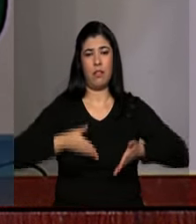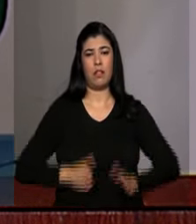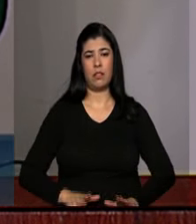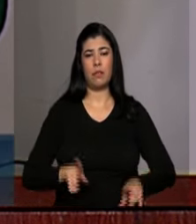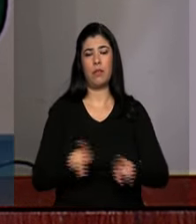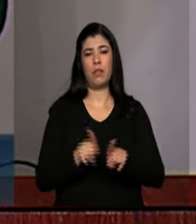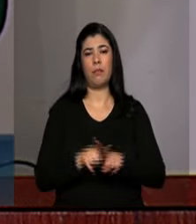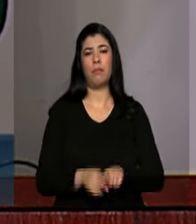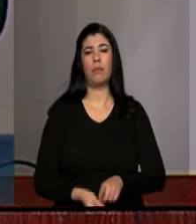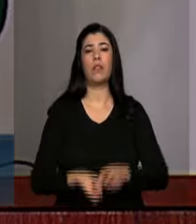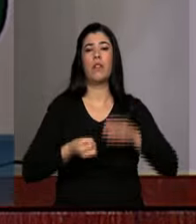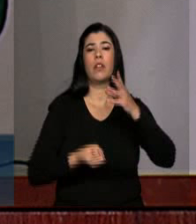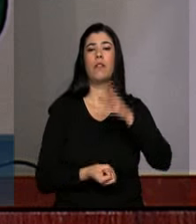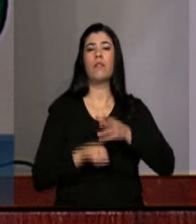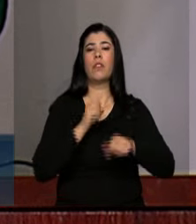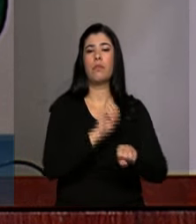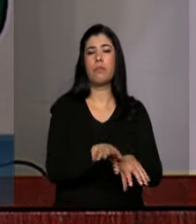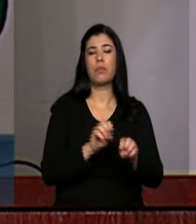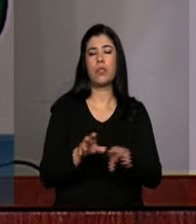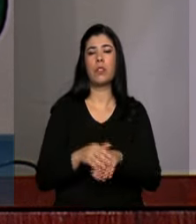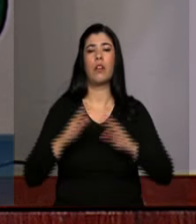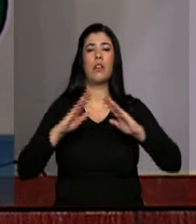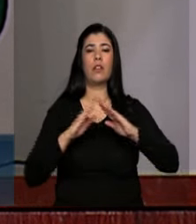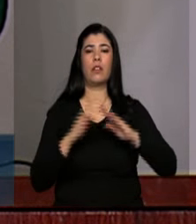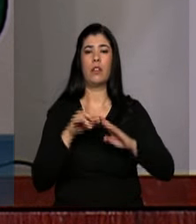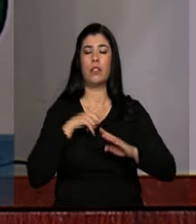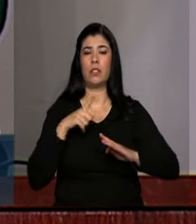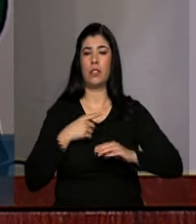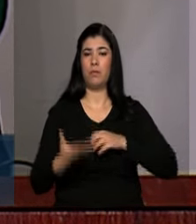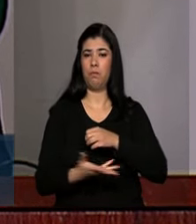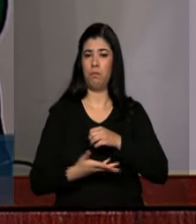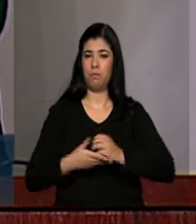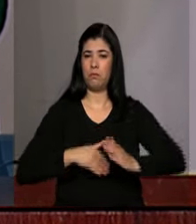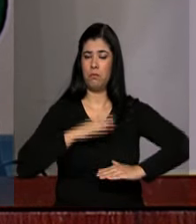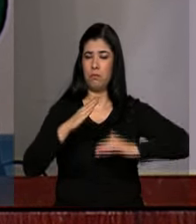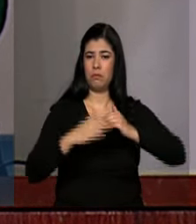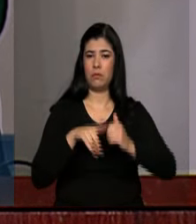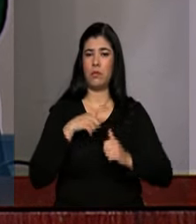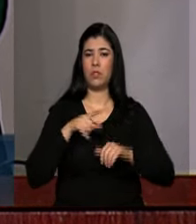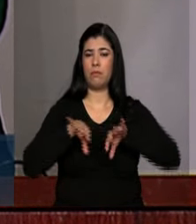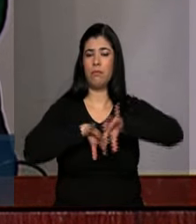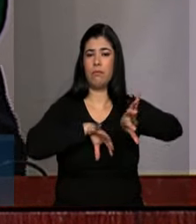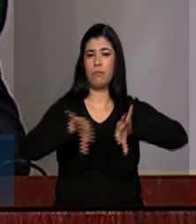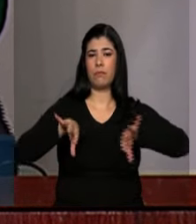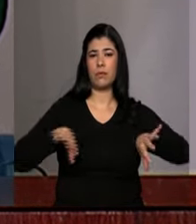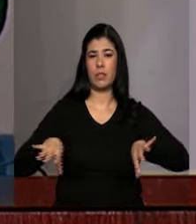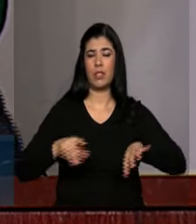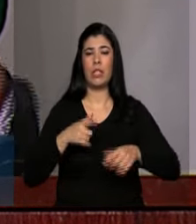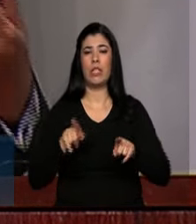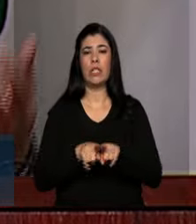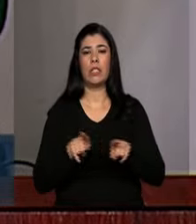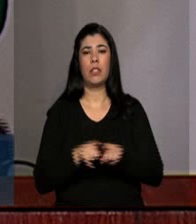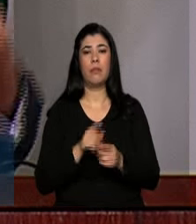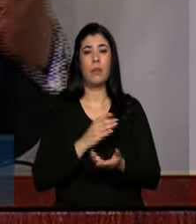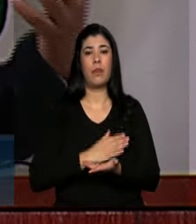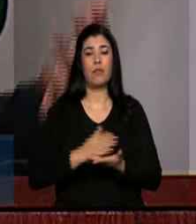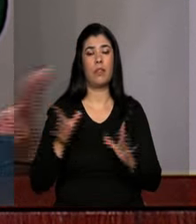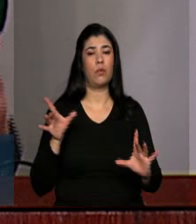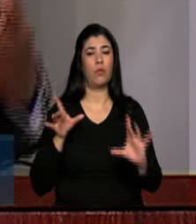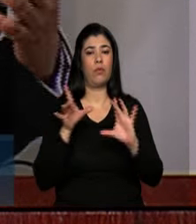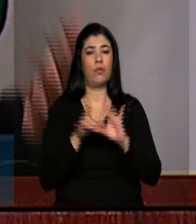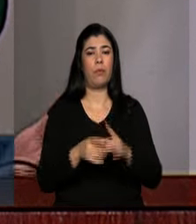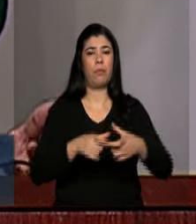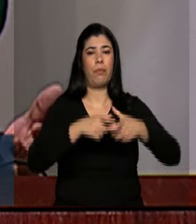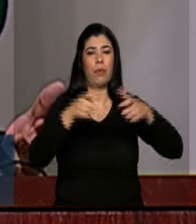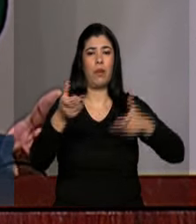nos criamos em lares cujo nível de prosperidade deixou de ser um diapasão para se tornar um amplo gradiente de